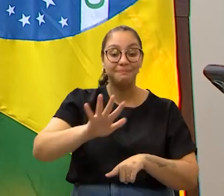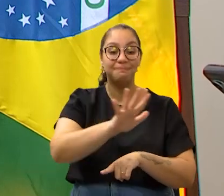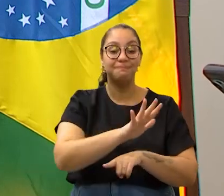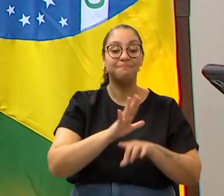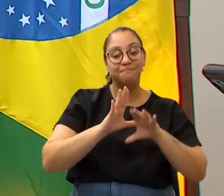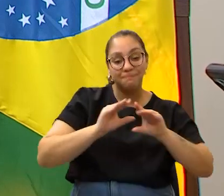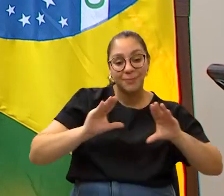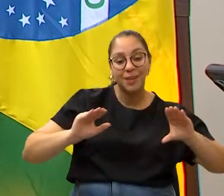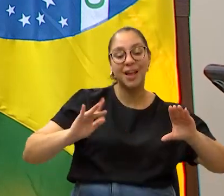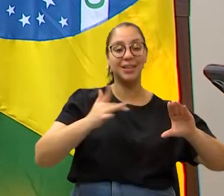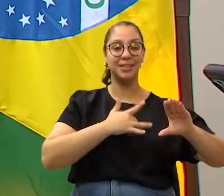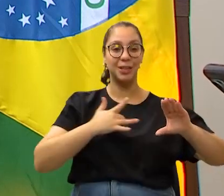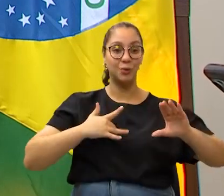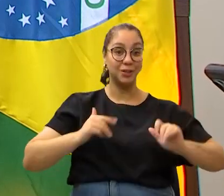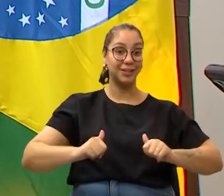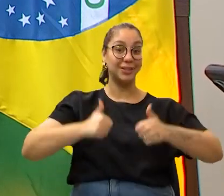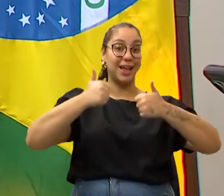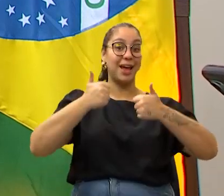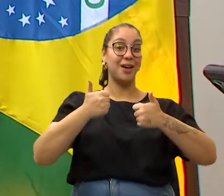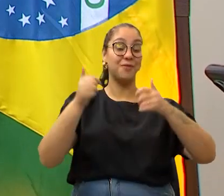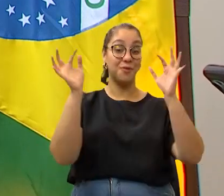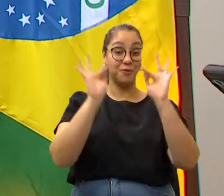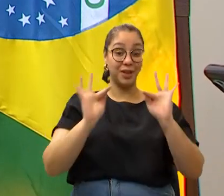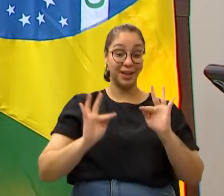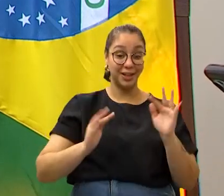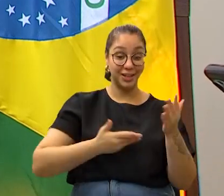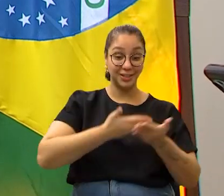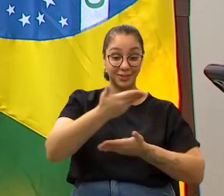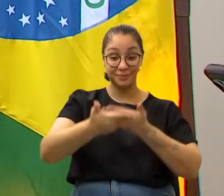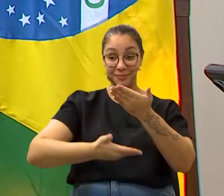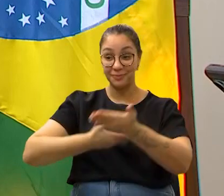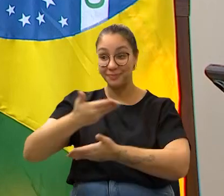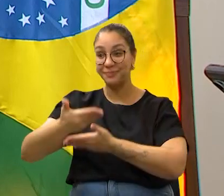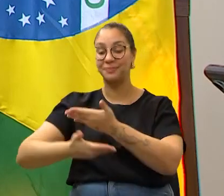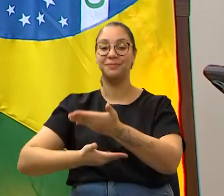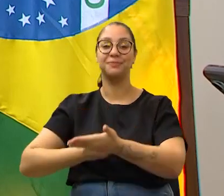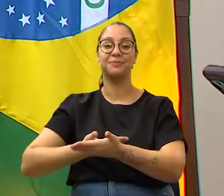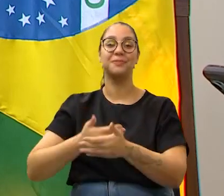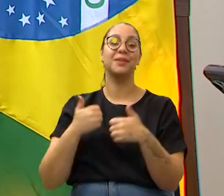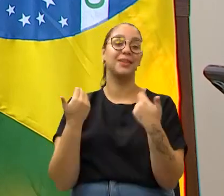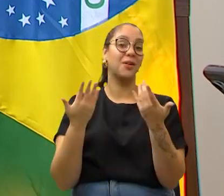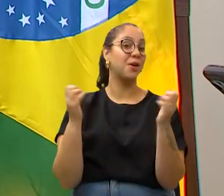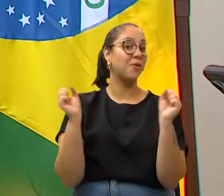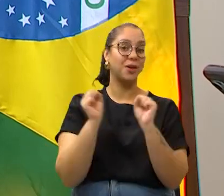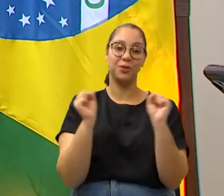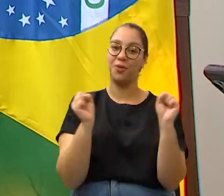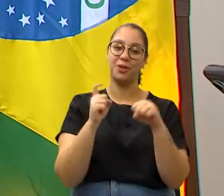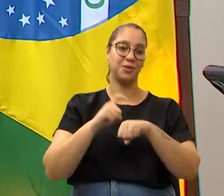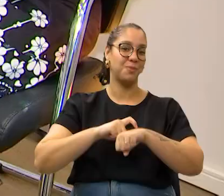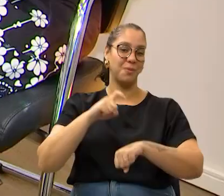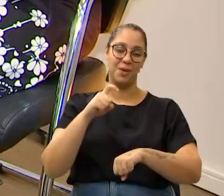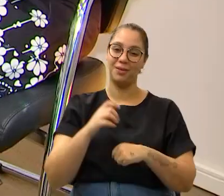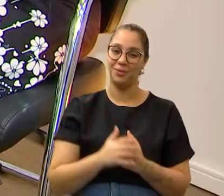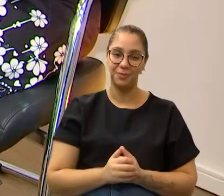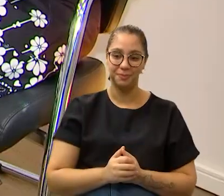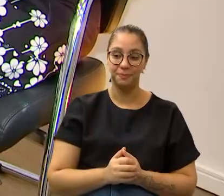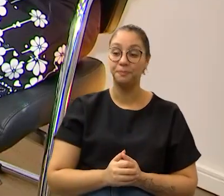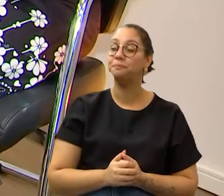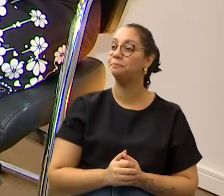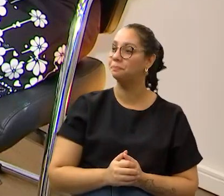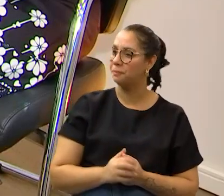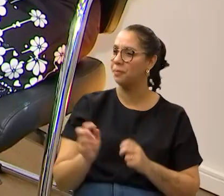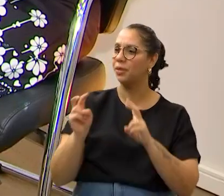um clima organizacional saudável, feliz, né, de integração. Eu adoro esse momento. Agora,